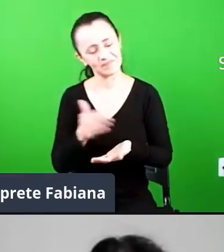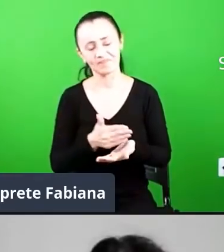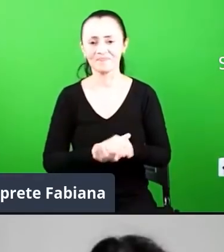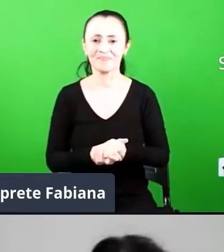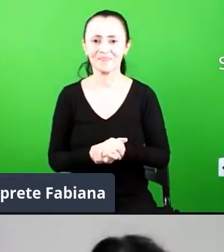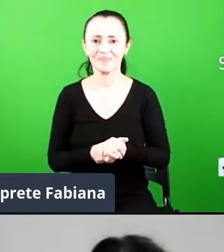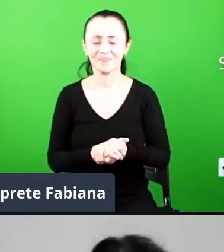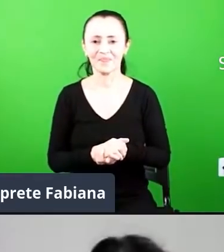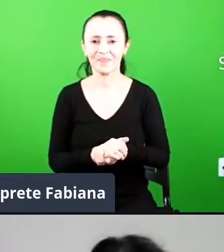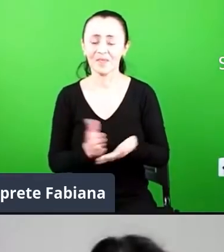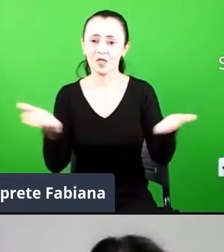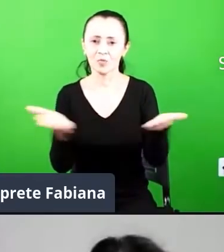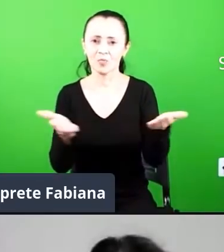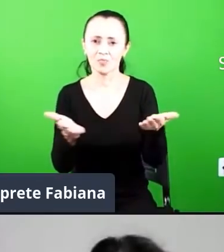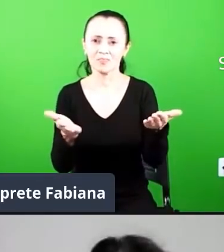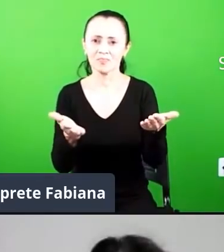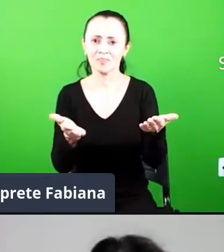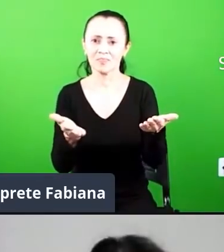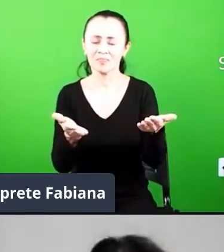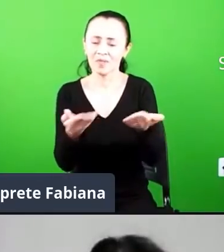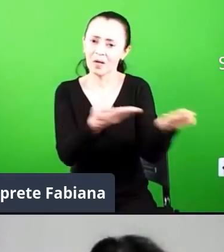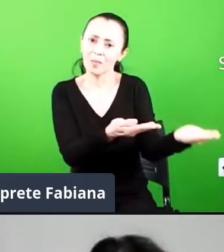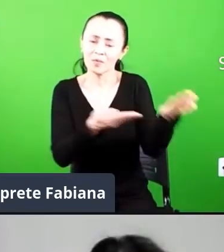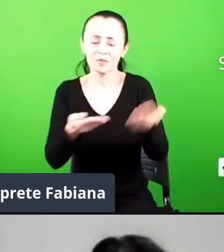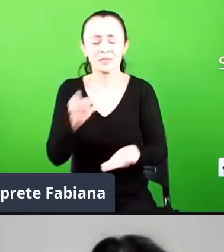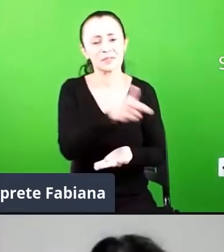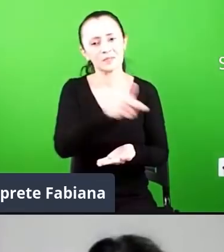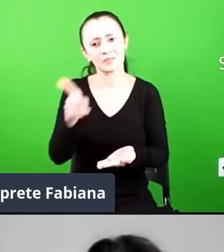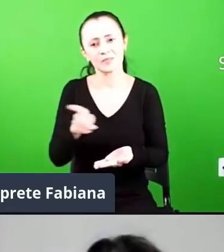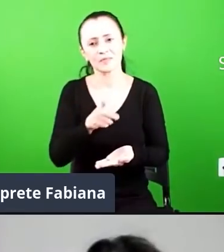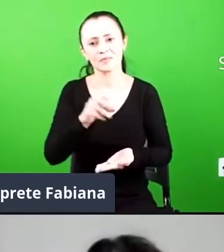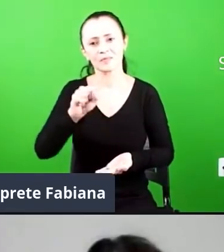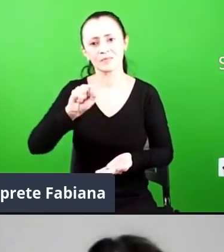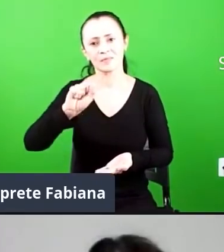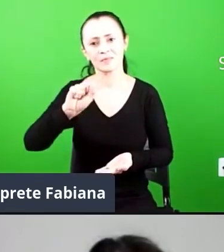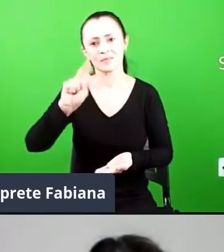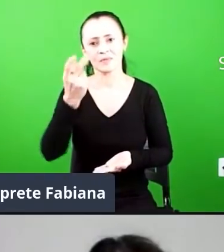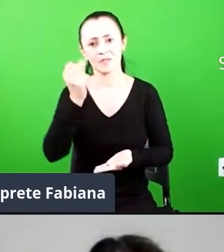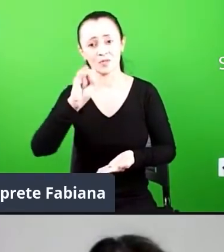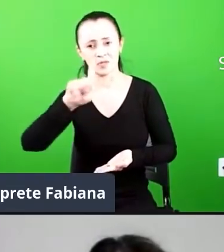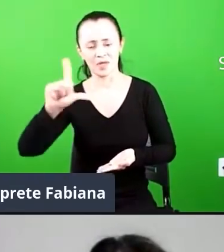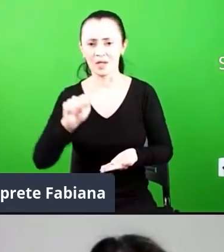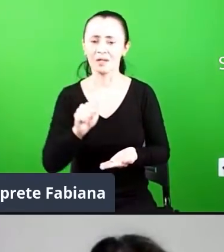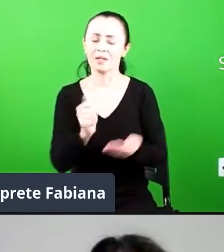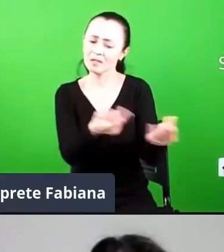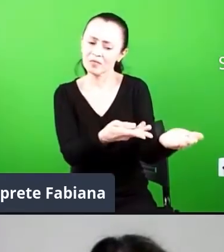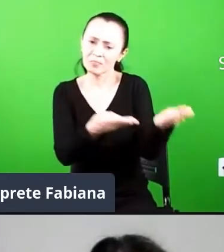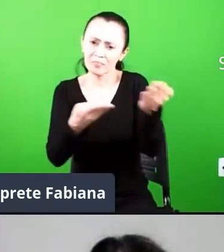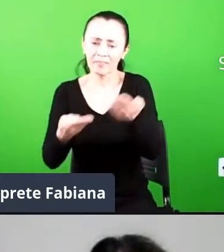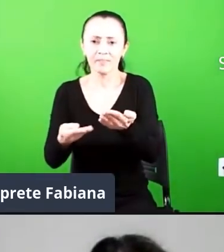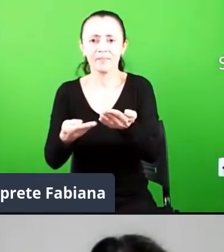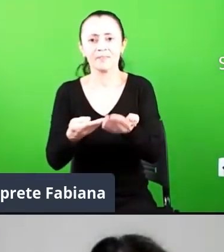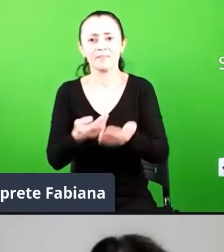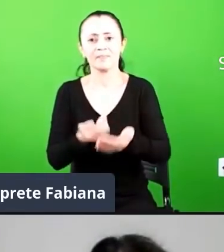este momento, eu quero desejar boas-vindas à professora Sheila. Seja bem-vinda, professora, tá? Vamos aqui fazer